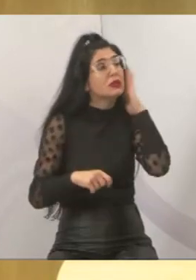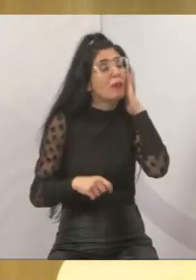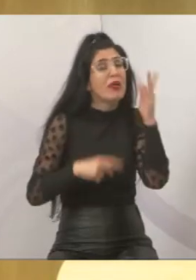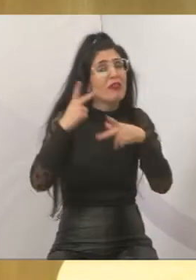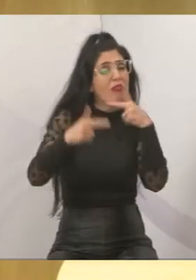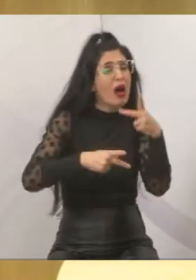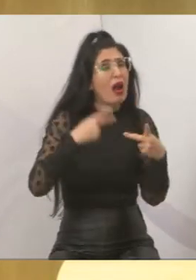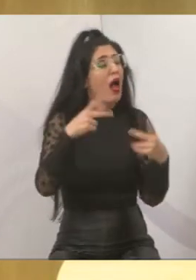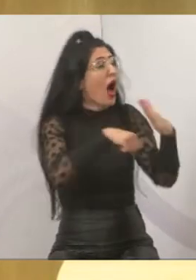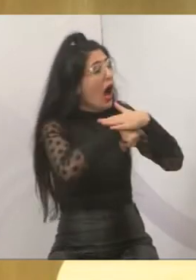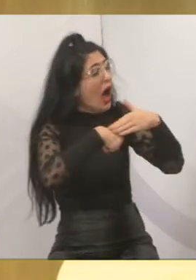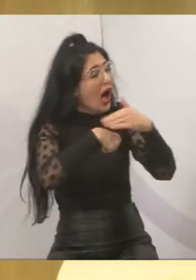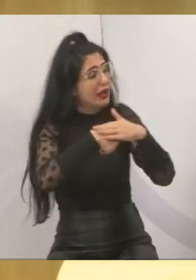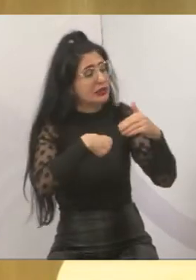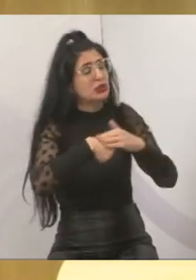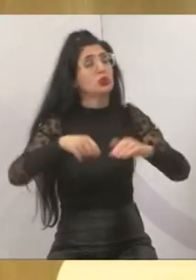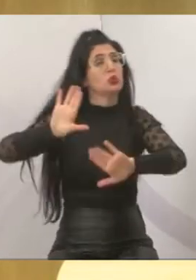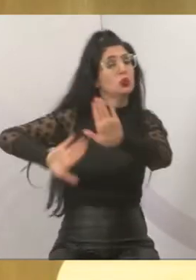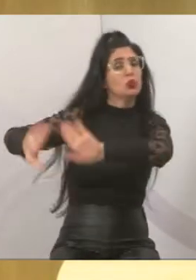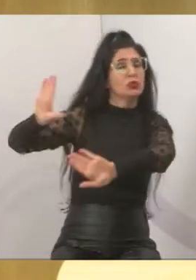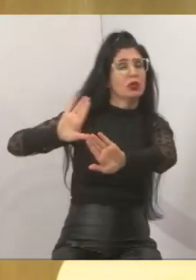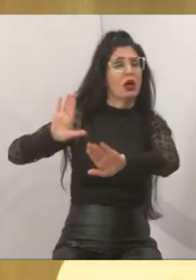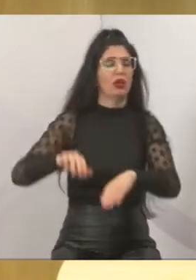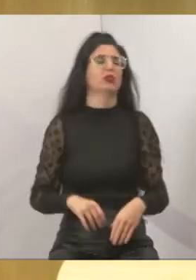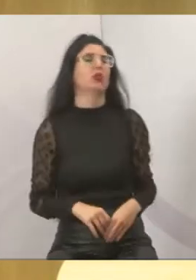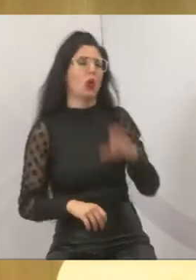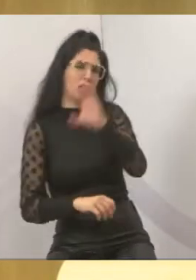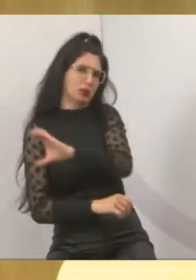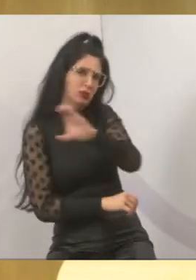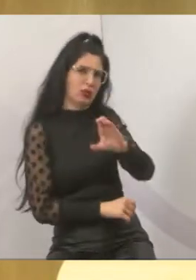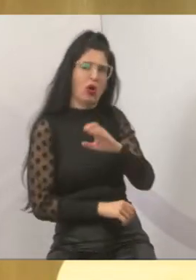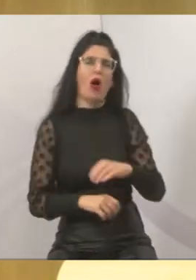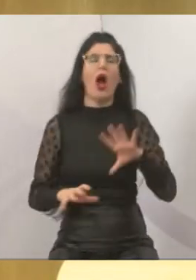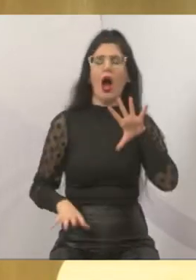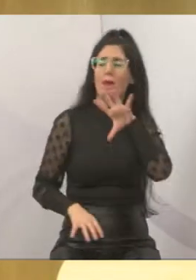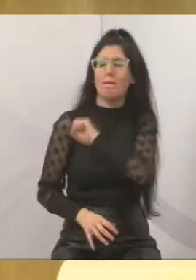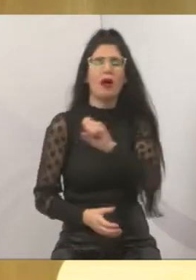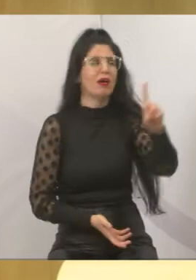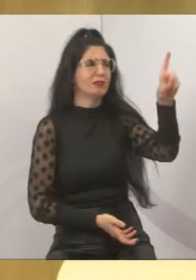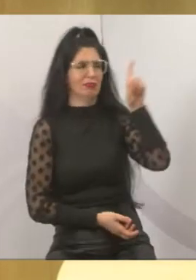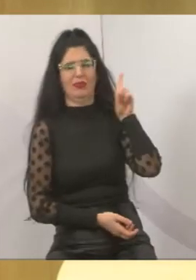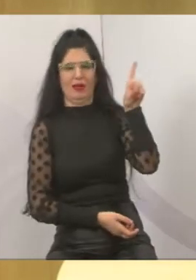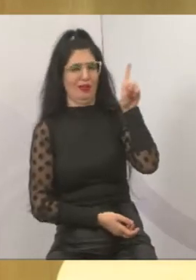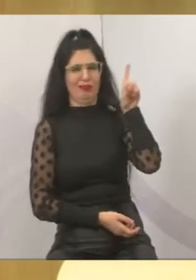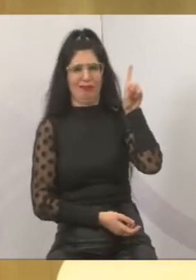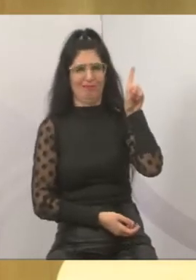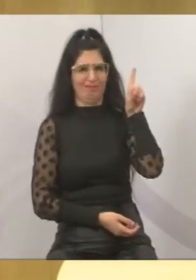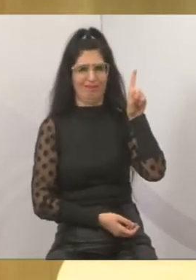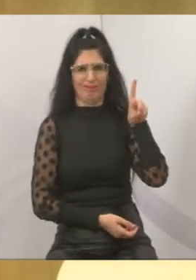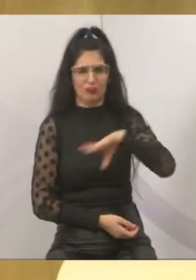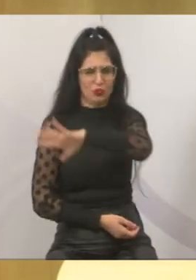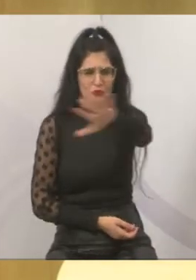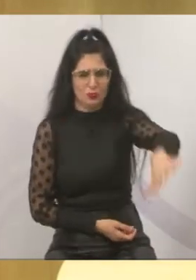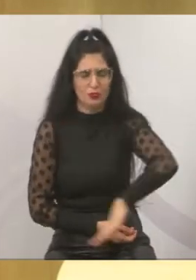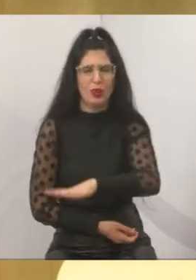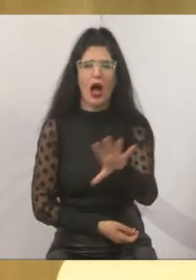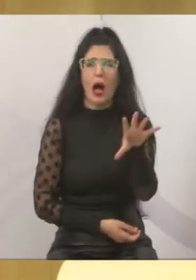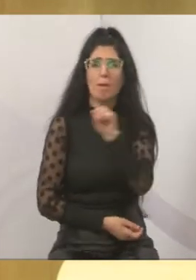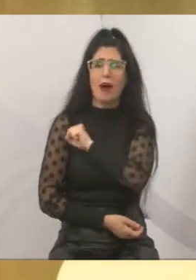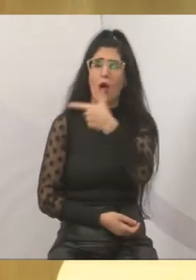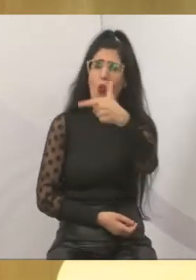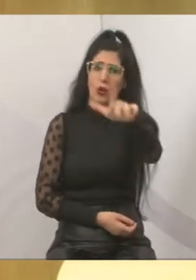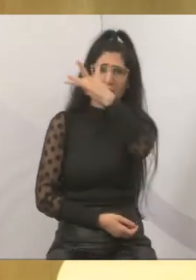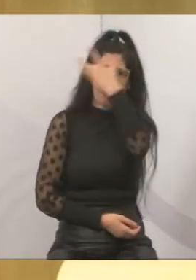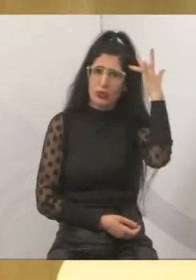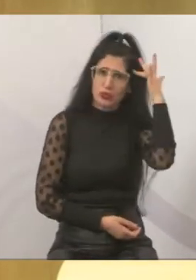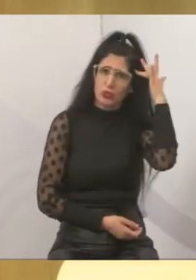todos conhecemos essa frase: amar a Deus sobre todas as coisas e amar o próximo como a si mesmo.